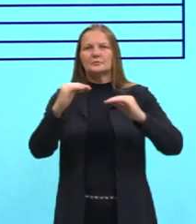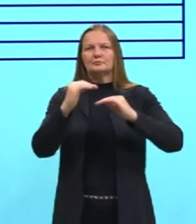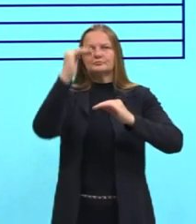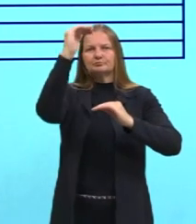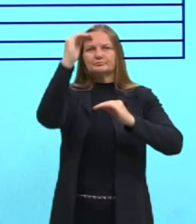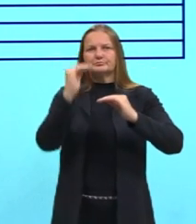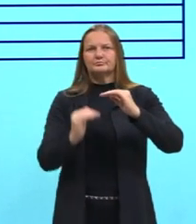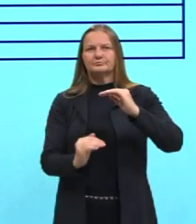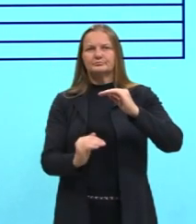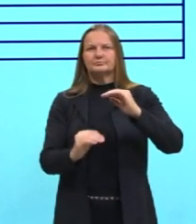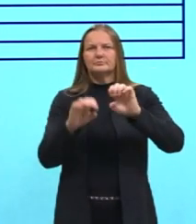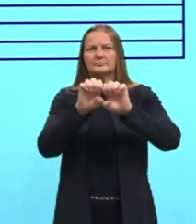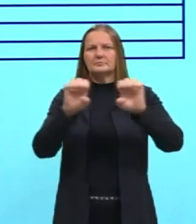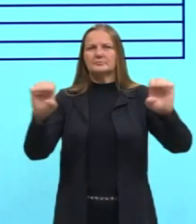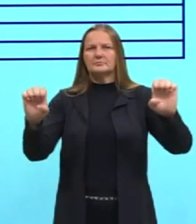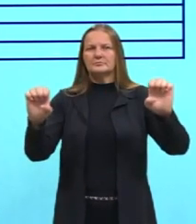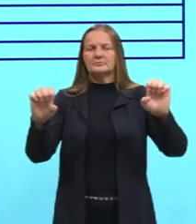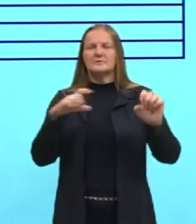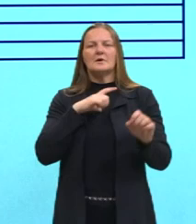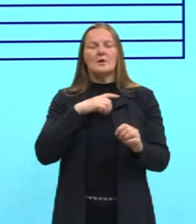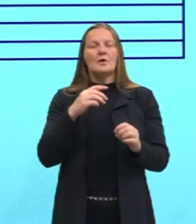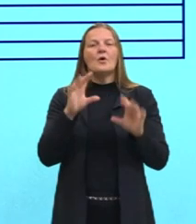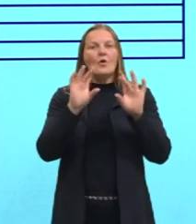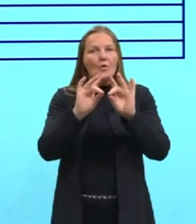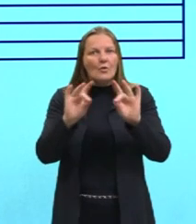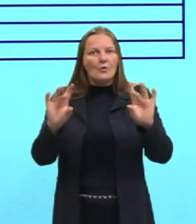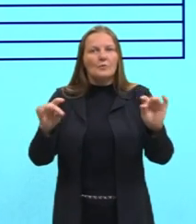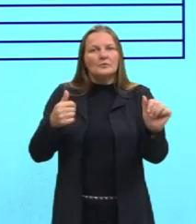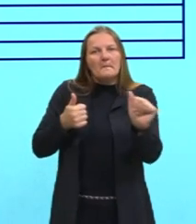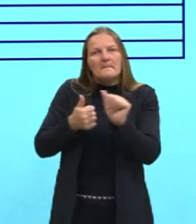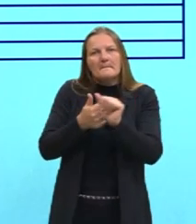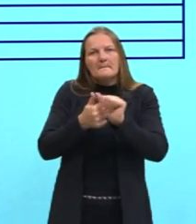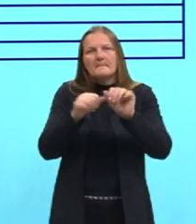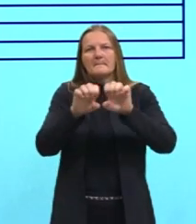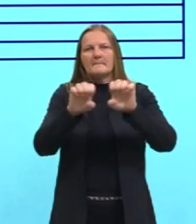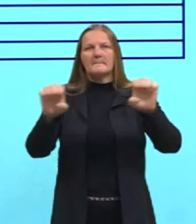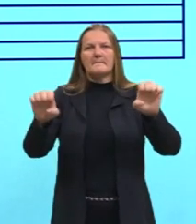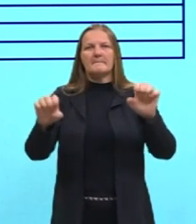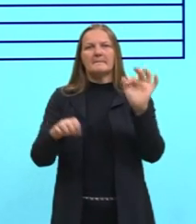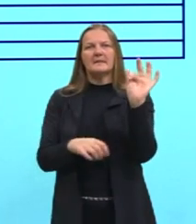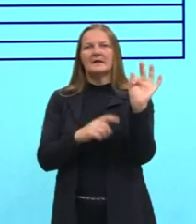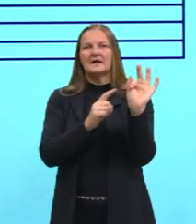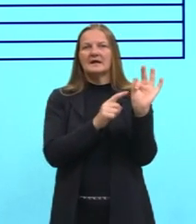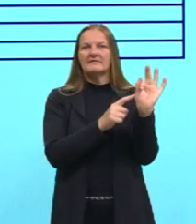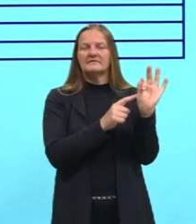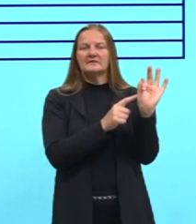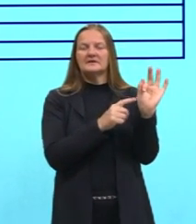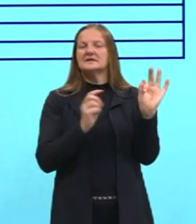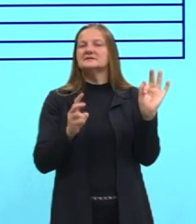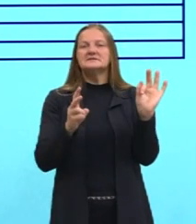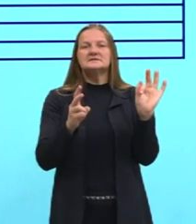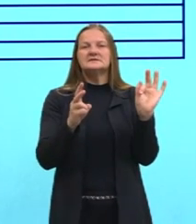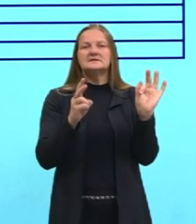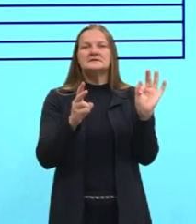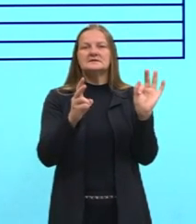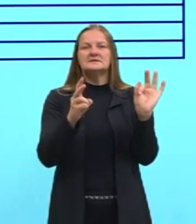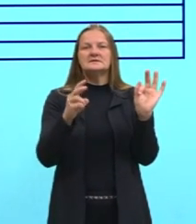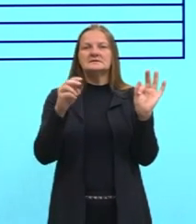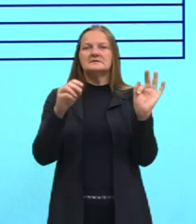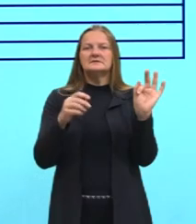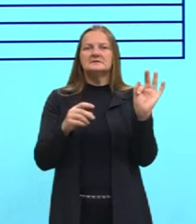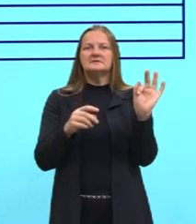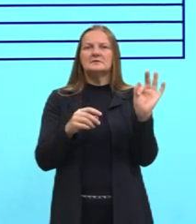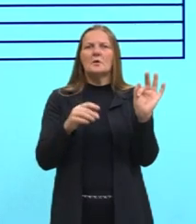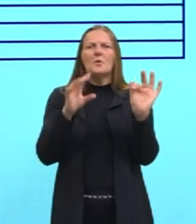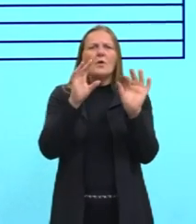aqui nós somos a linha do Equatorial e tão bom vai ser o uso do quanto mais perto do Equador UEFI O que quer dizer sempre úmido então aqui nessa região